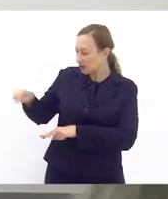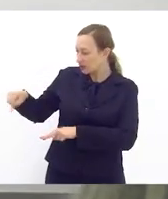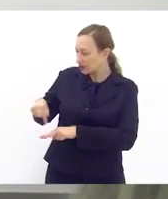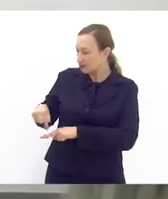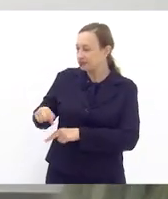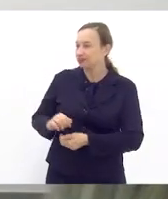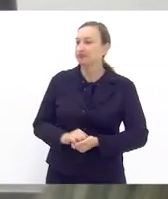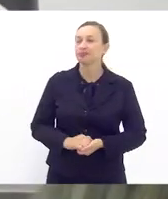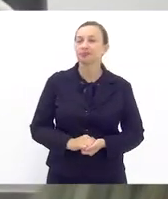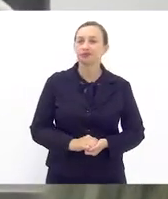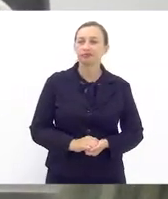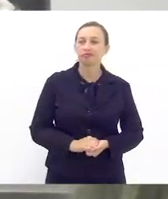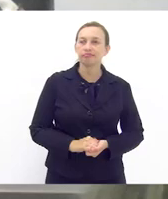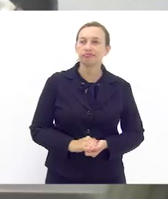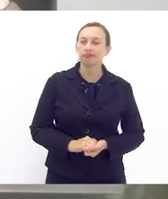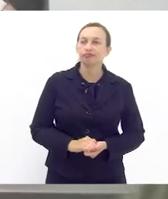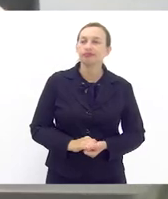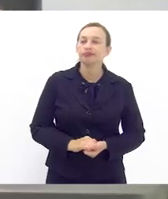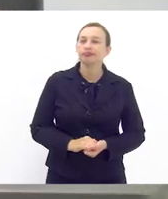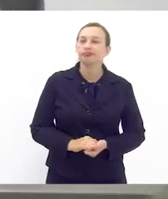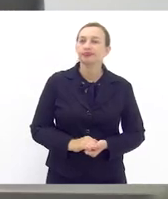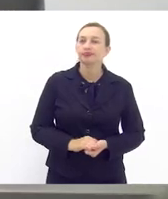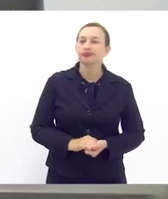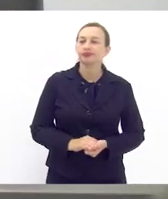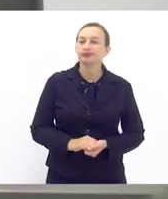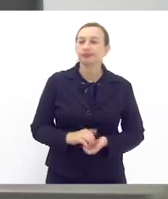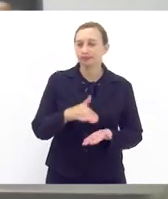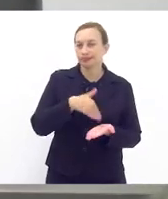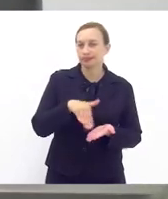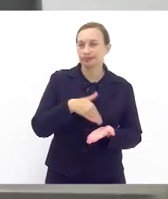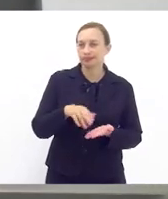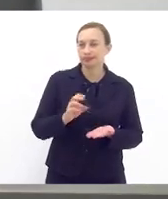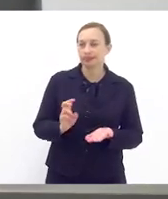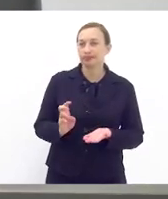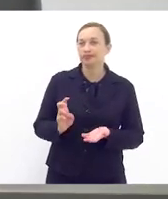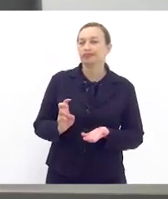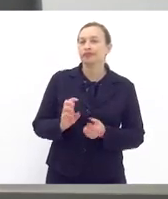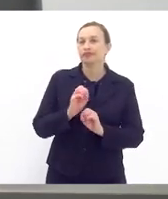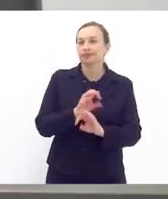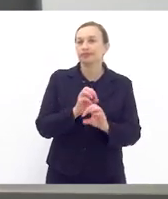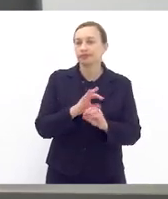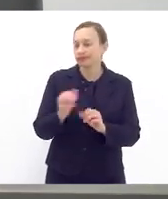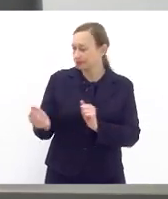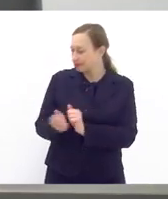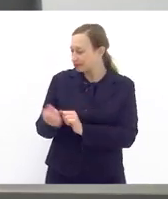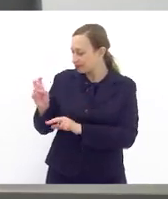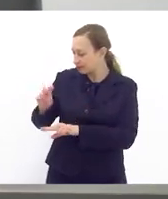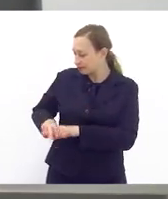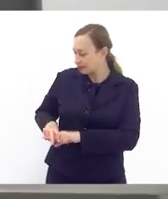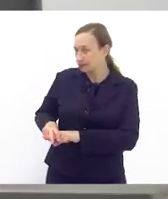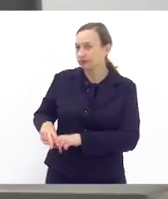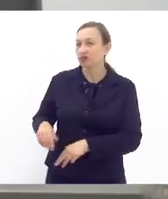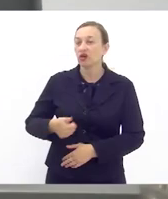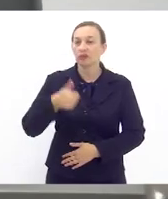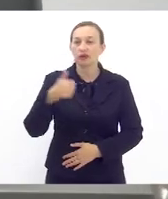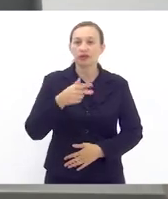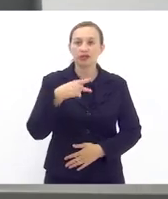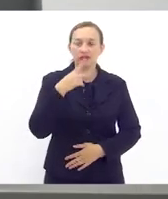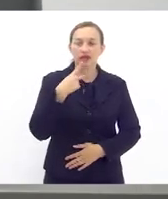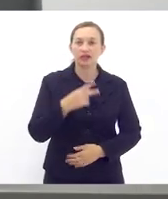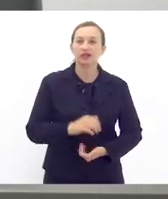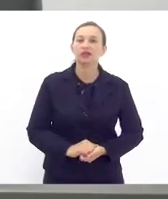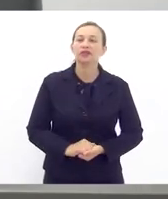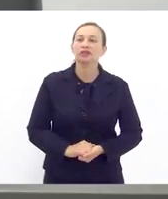nos acomodar um pouquinho melhor para que a secretaria de educação possa estar conosco aqui então primeiro vai falar